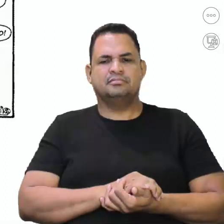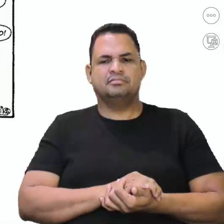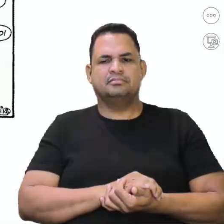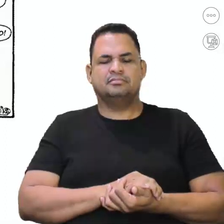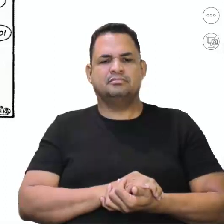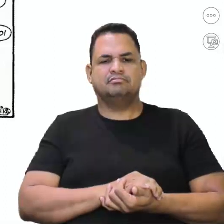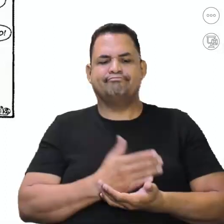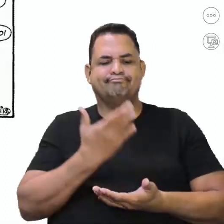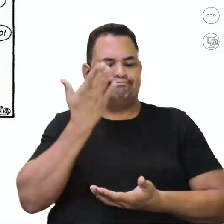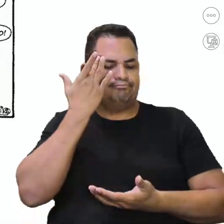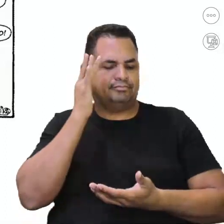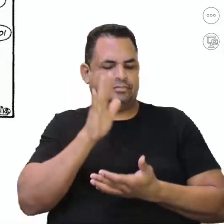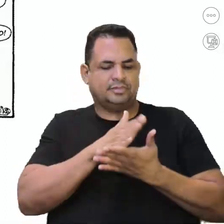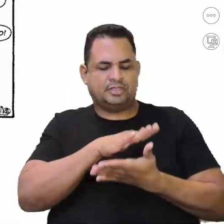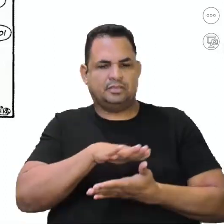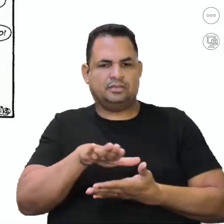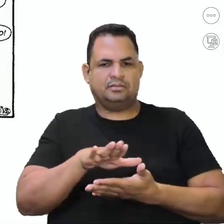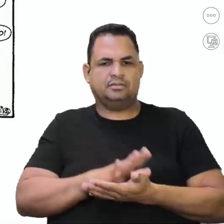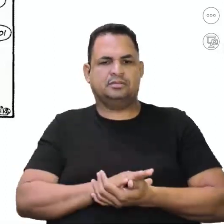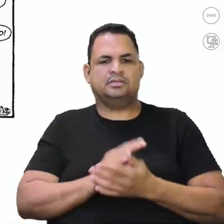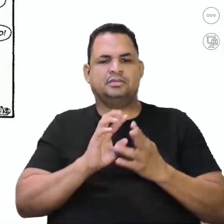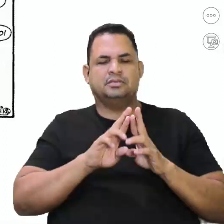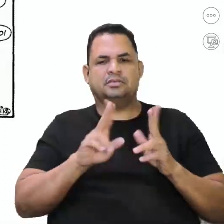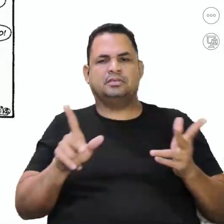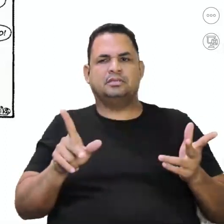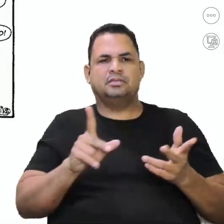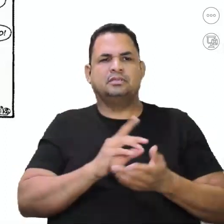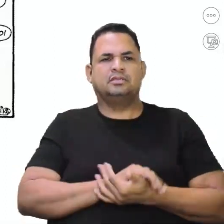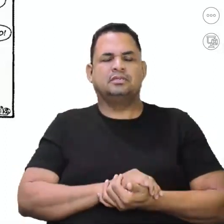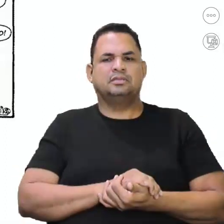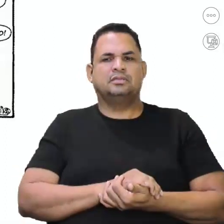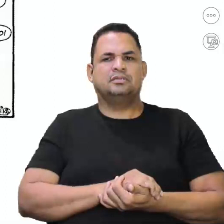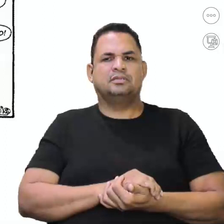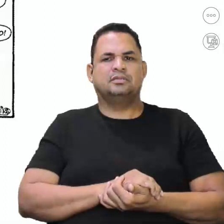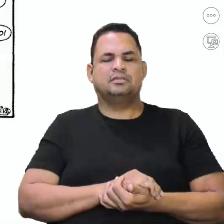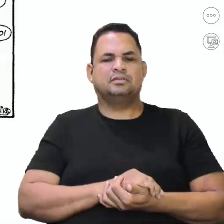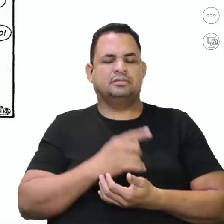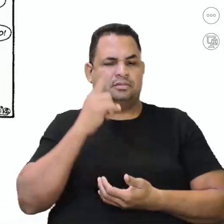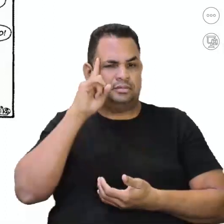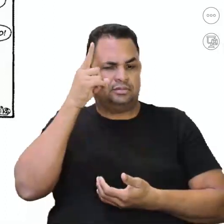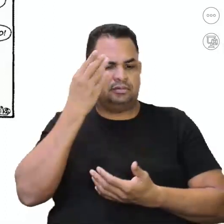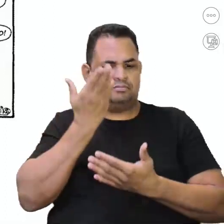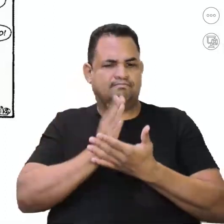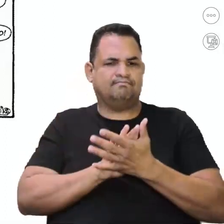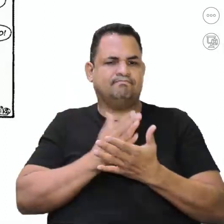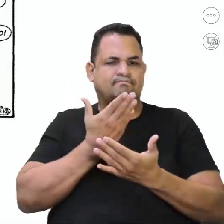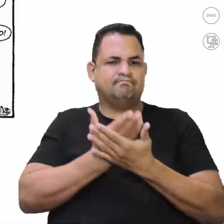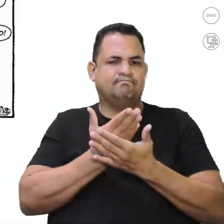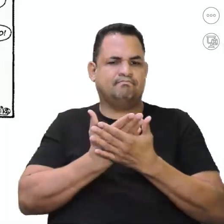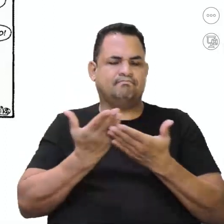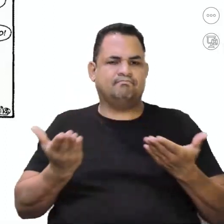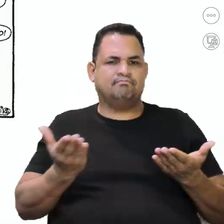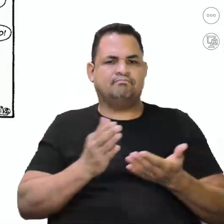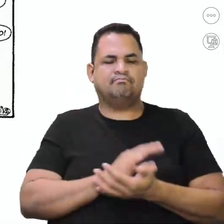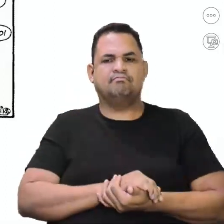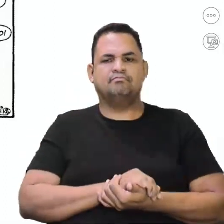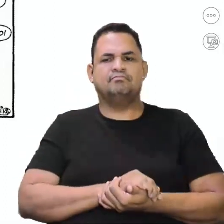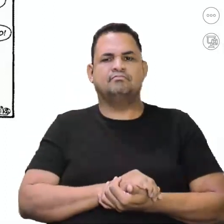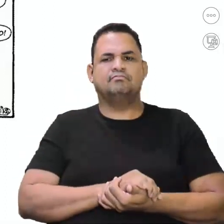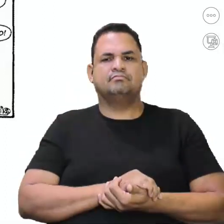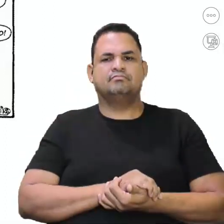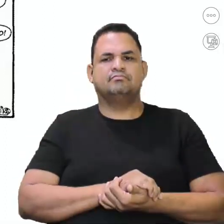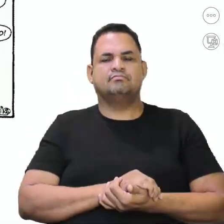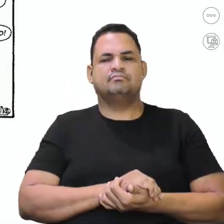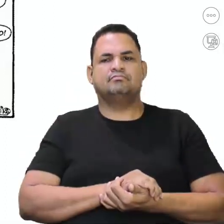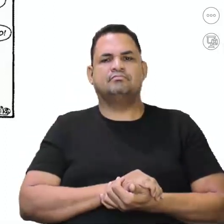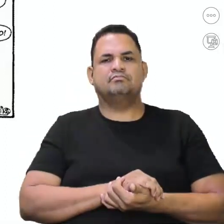comum. Eu não sei qual a idade dela aqui na tirinha, mas ela é bem diferente, bem inteligente, estudada, enfim. Não estou dizendo que os outros não são, mas ela